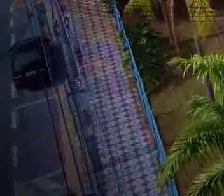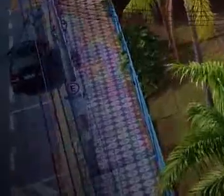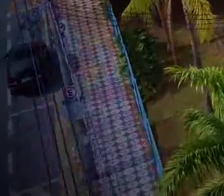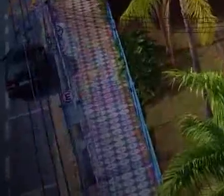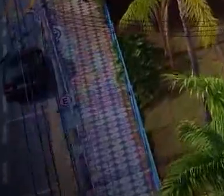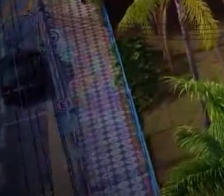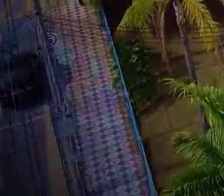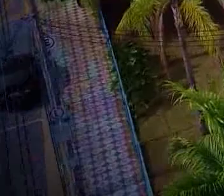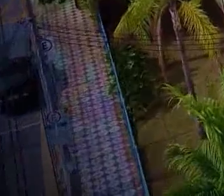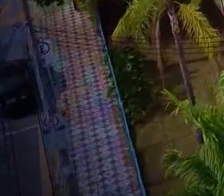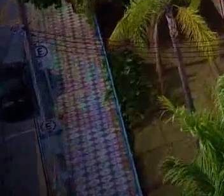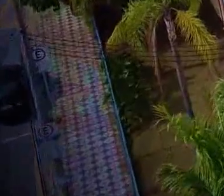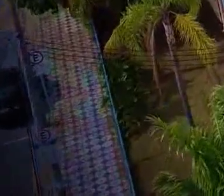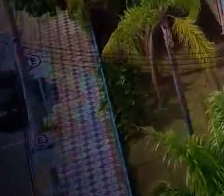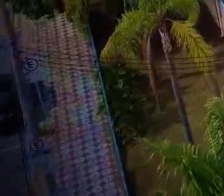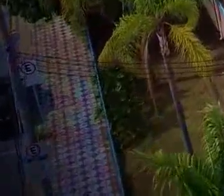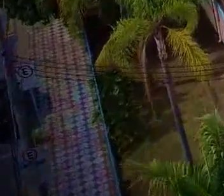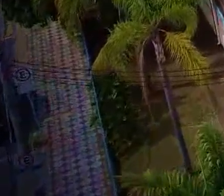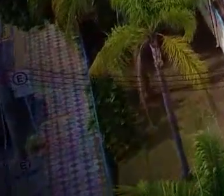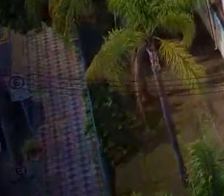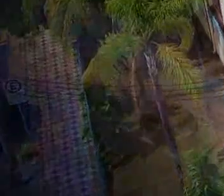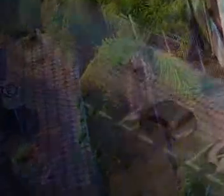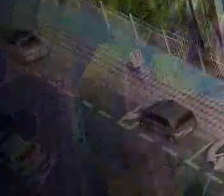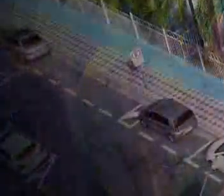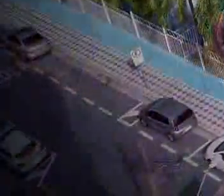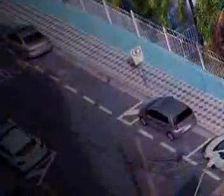aí e